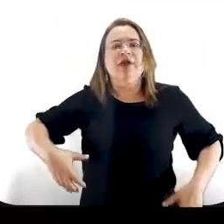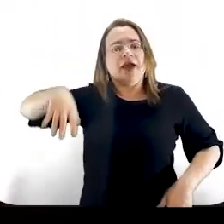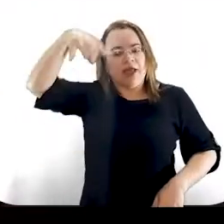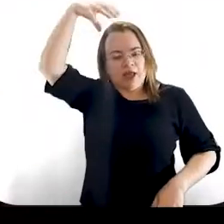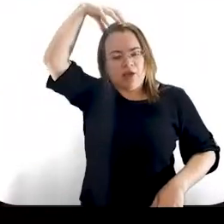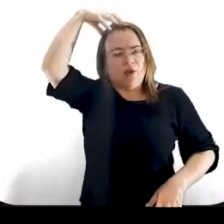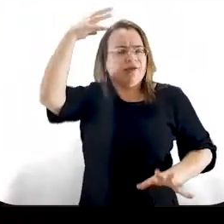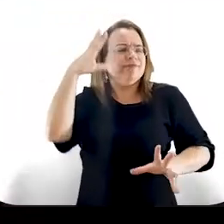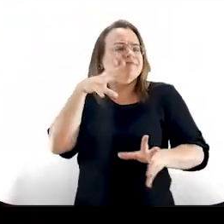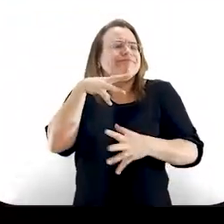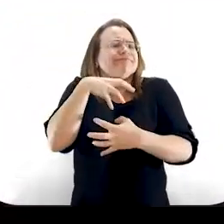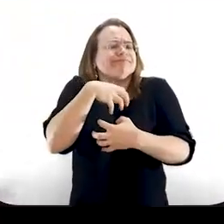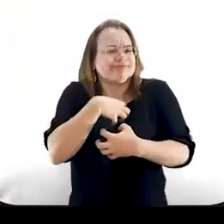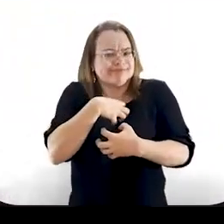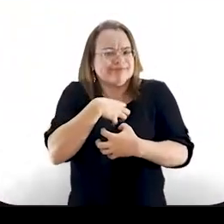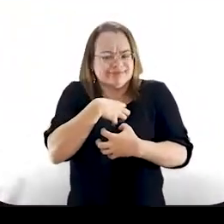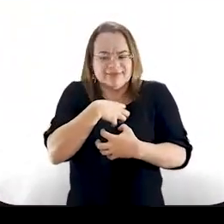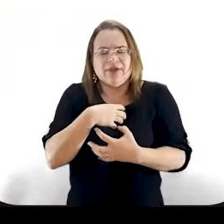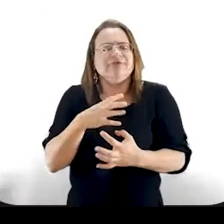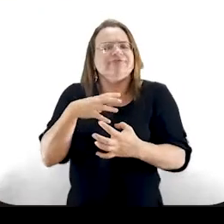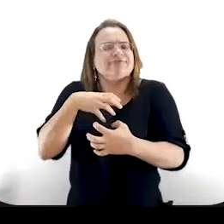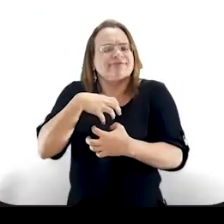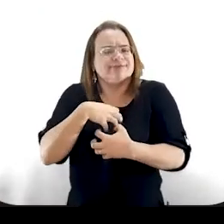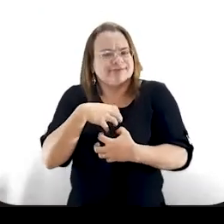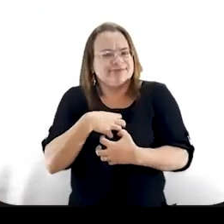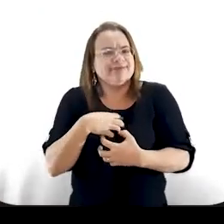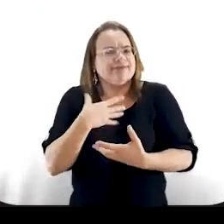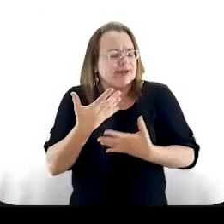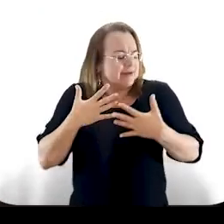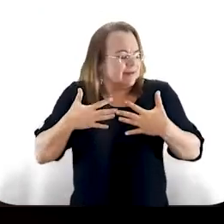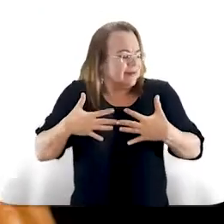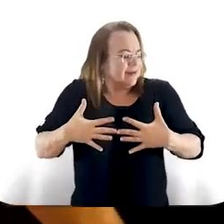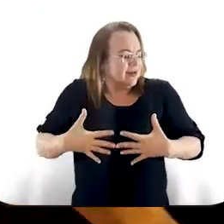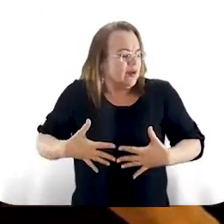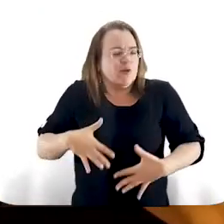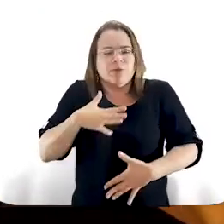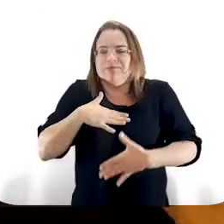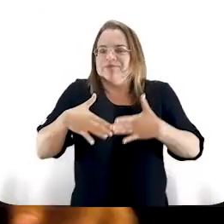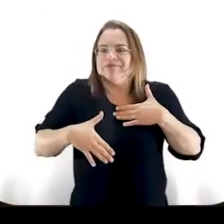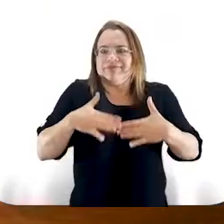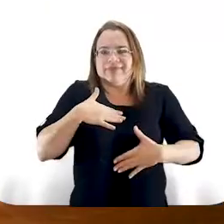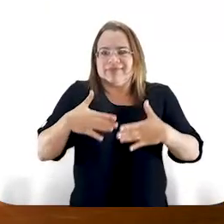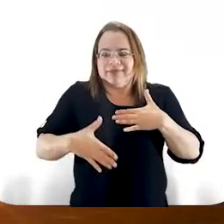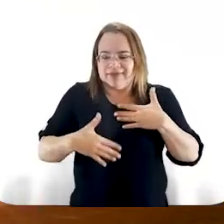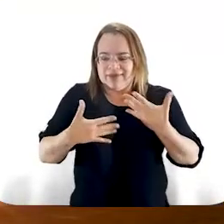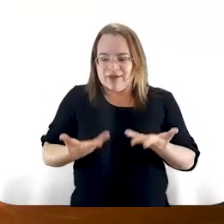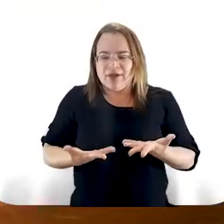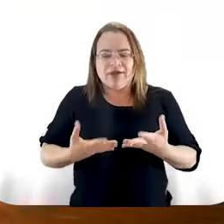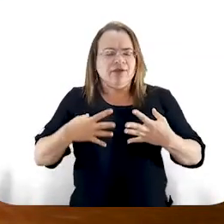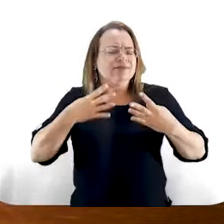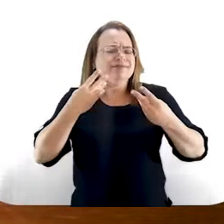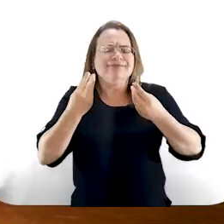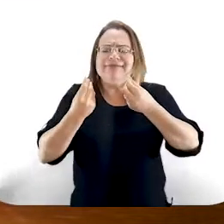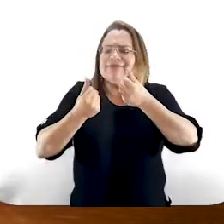foi sentindo. Ele foi sentindo aquela roupa no seu corpo, o